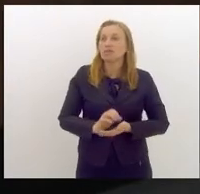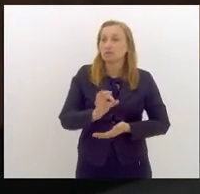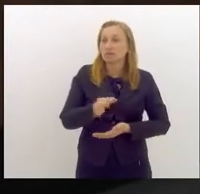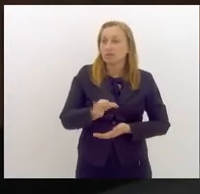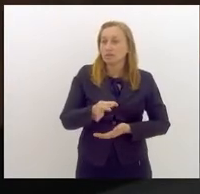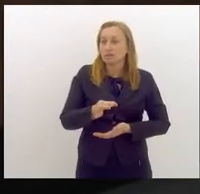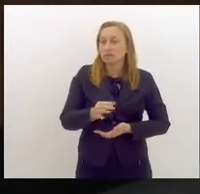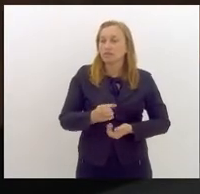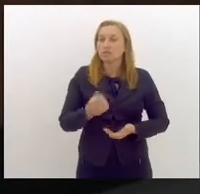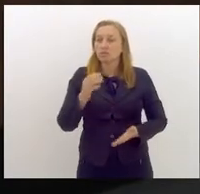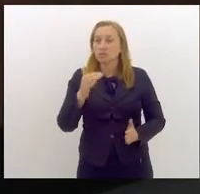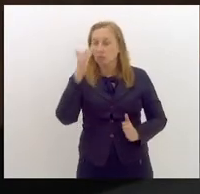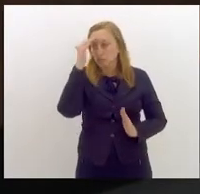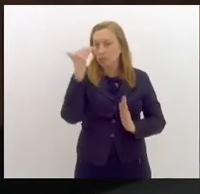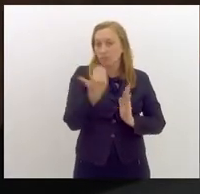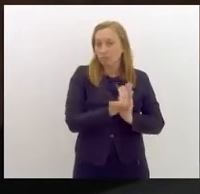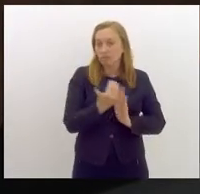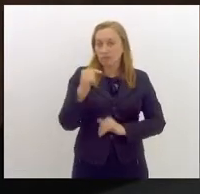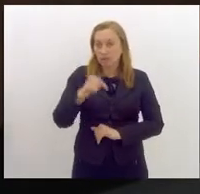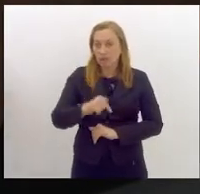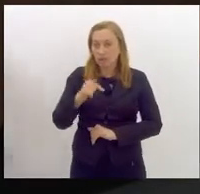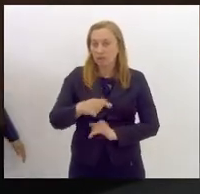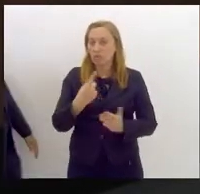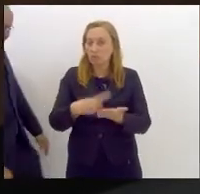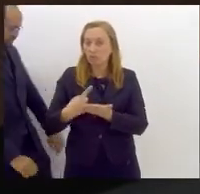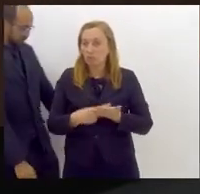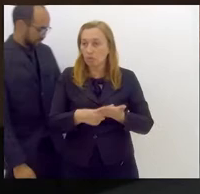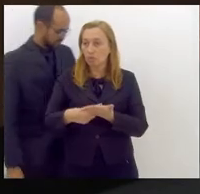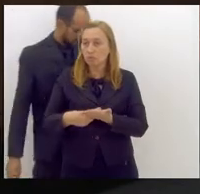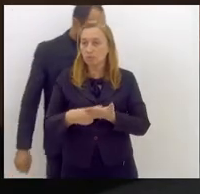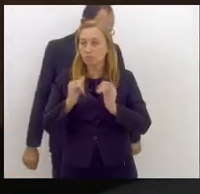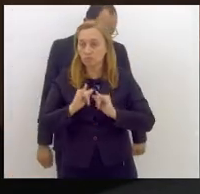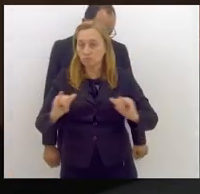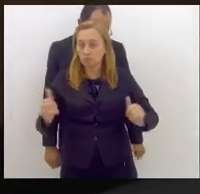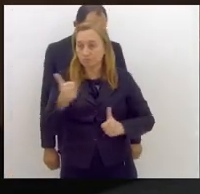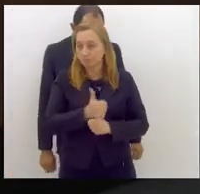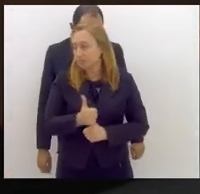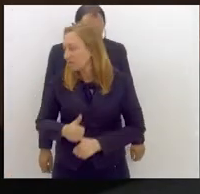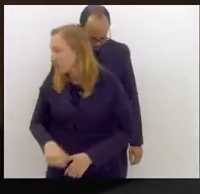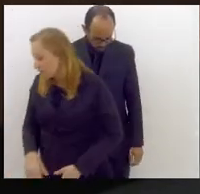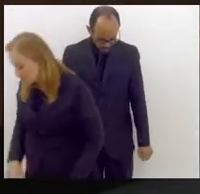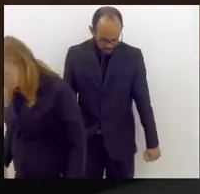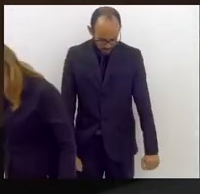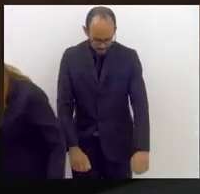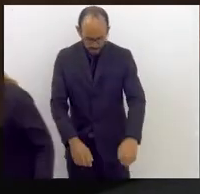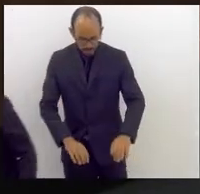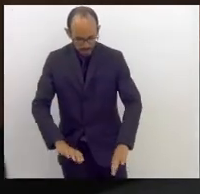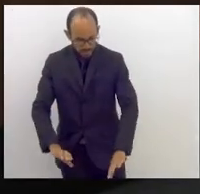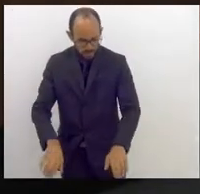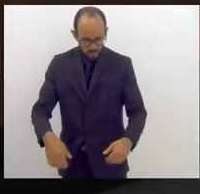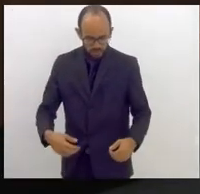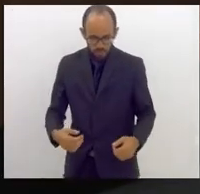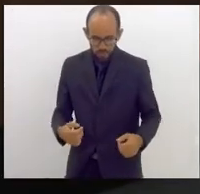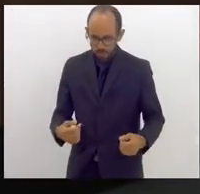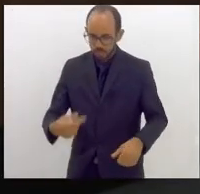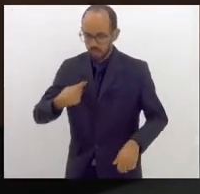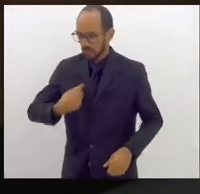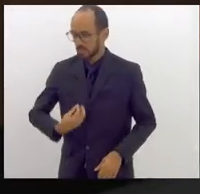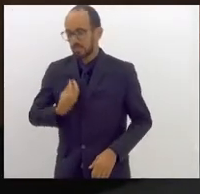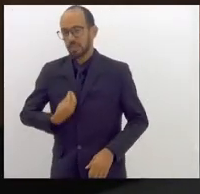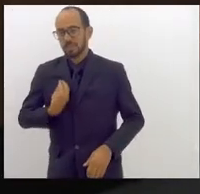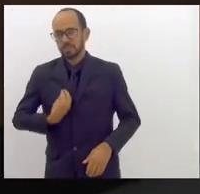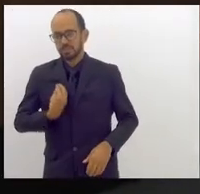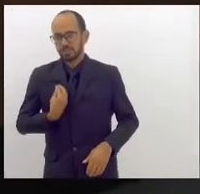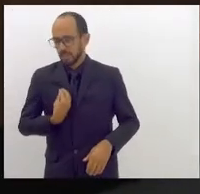tá se cumprindo aqui o acordo proclamado visto que eu participei dessas